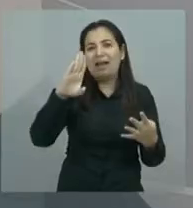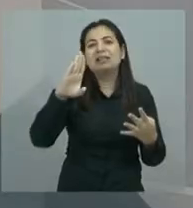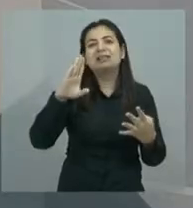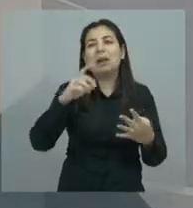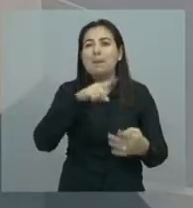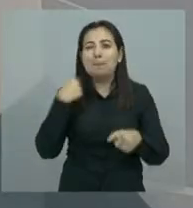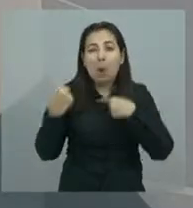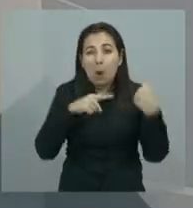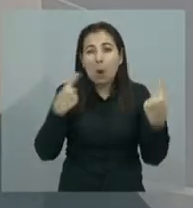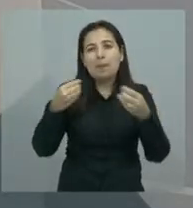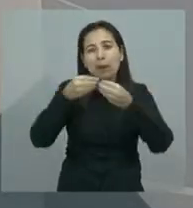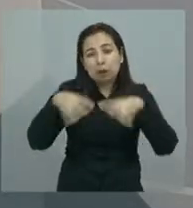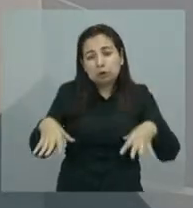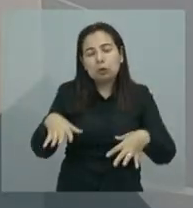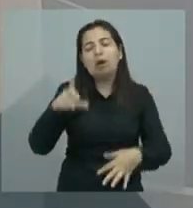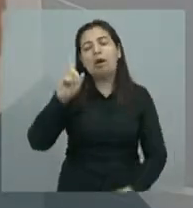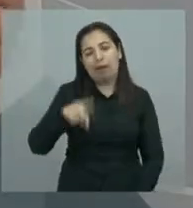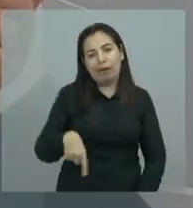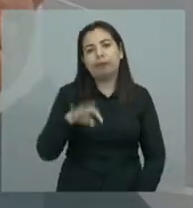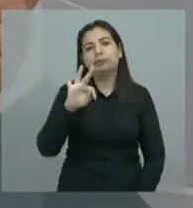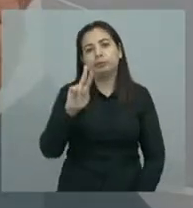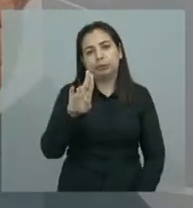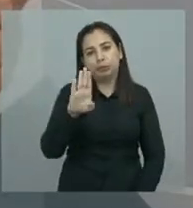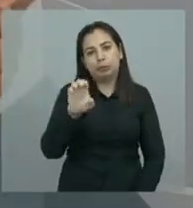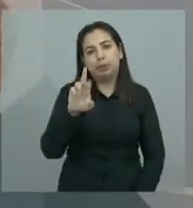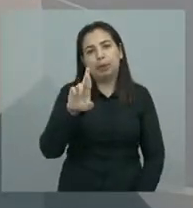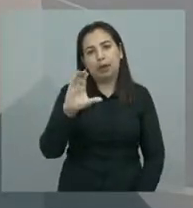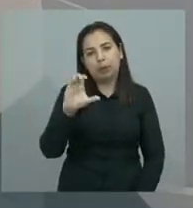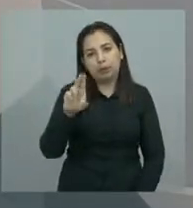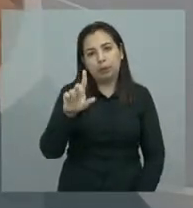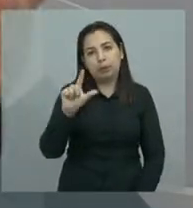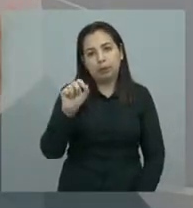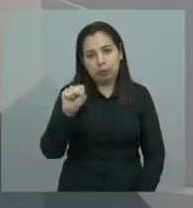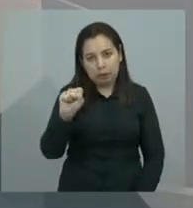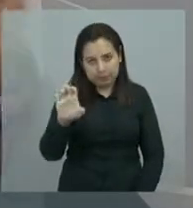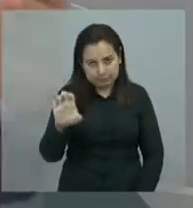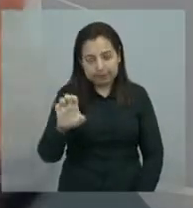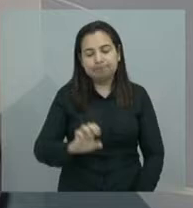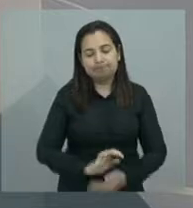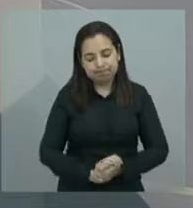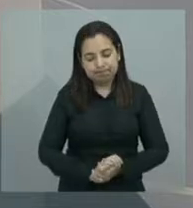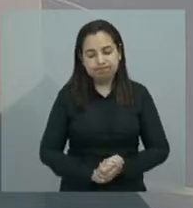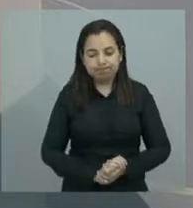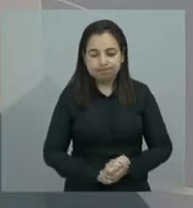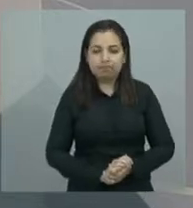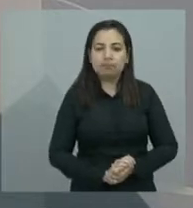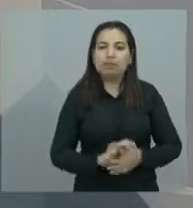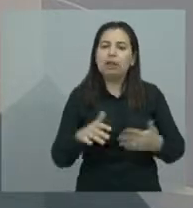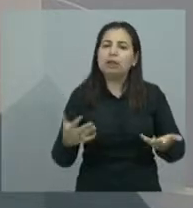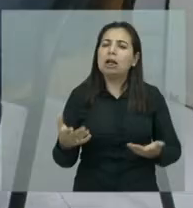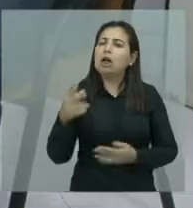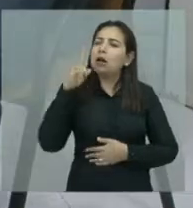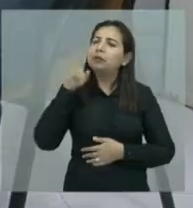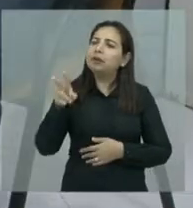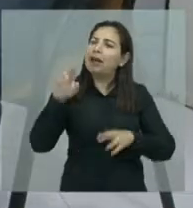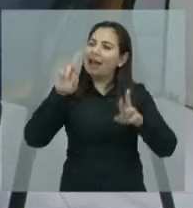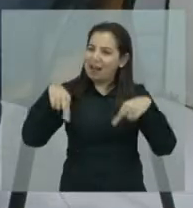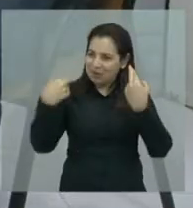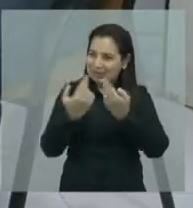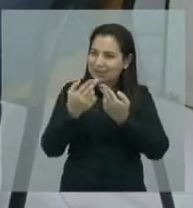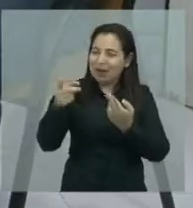tuberculose. Agora, naquela reunião aqui da Frente Parlamentar, que eu vi toda aquela mesa ali junto com o vereador Dr.